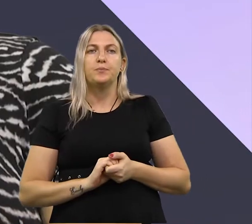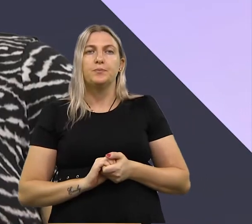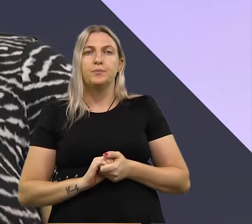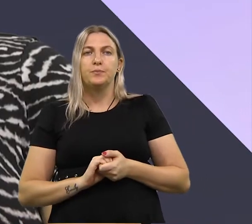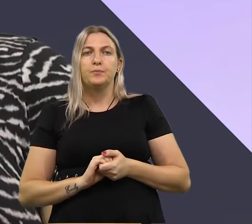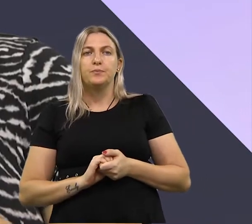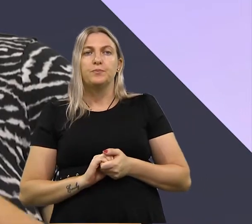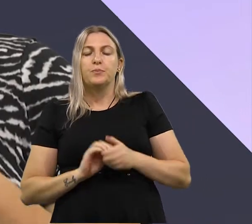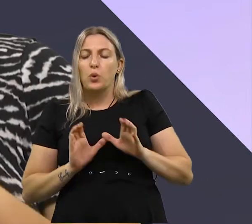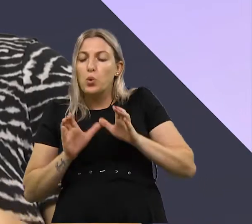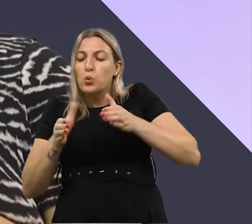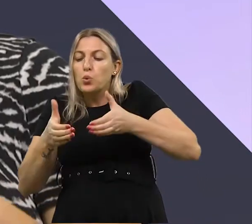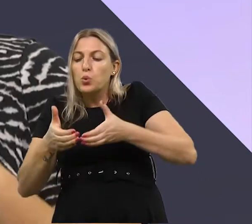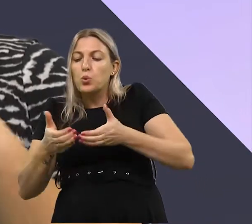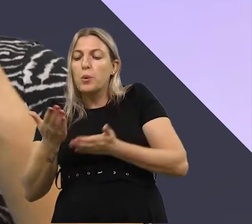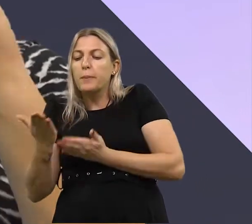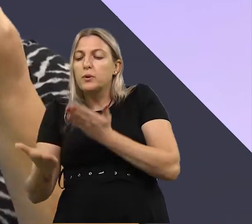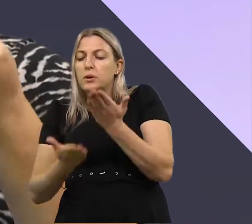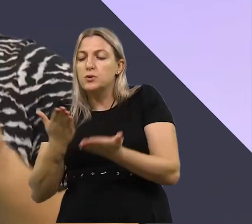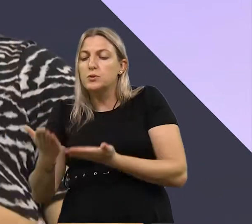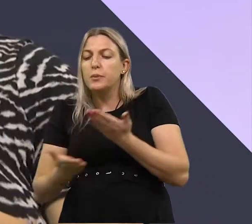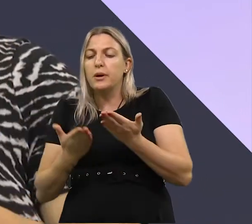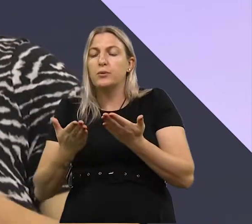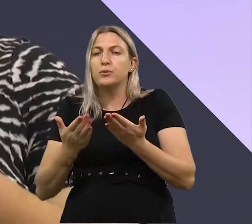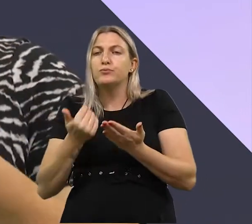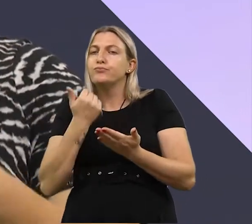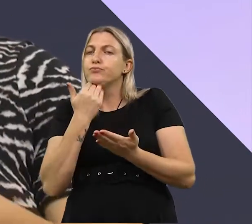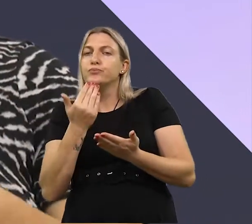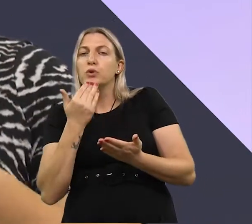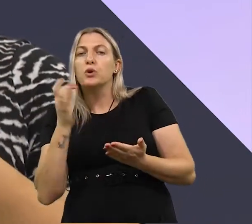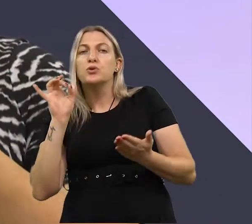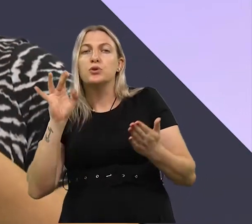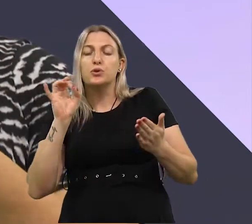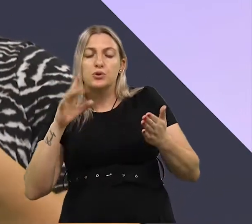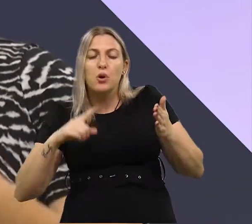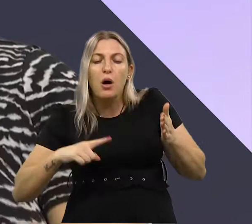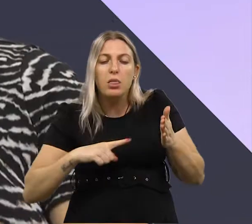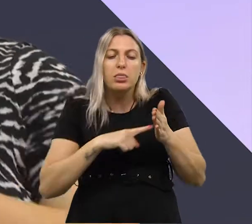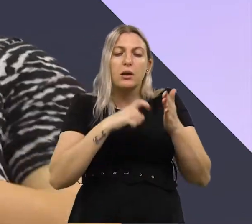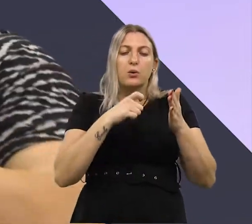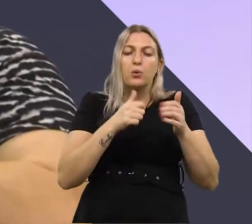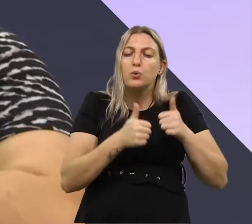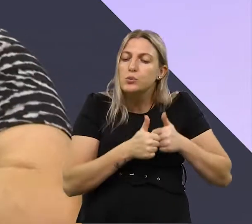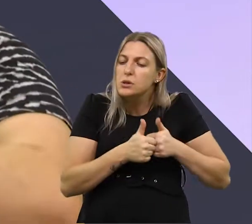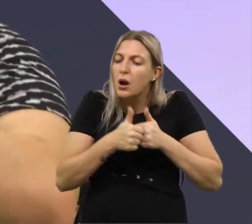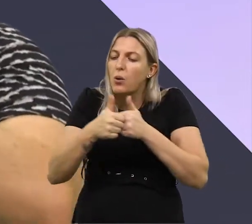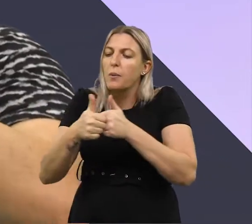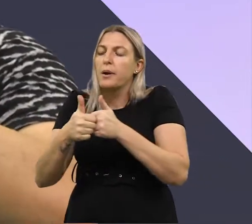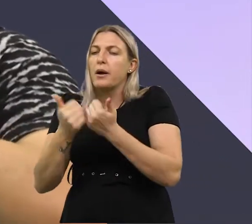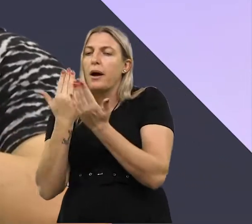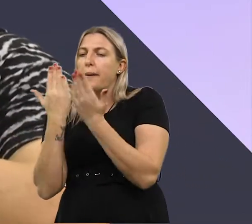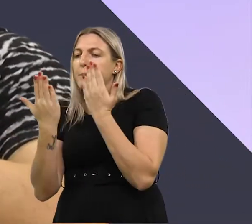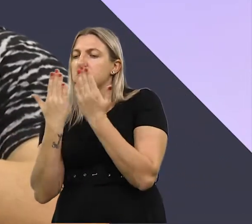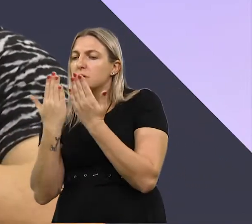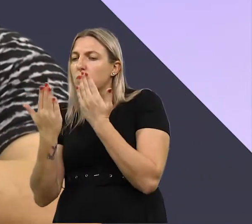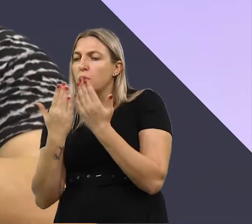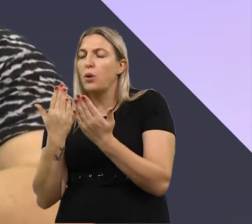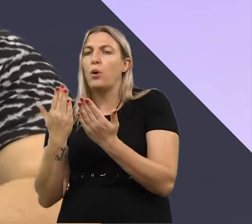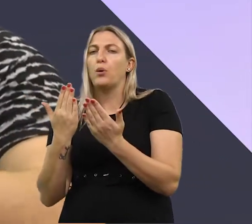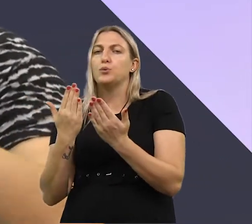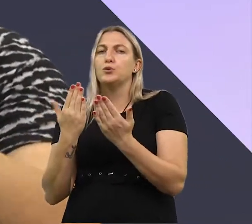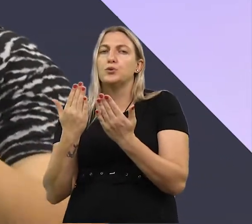de, além da denúncia, da medida protetiva, o acolhimento, o acompanhamento psicológico integrado com o